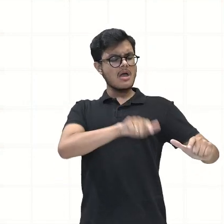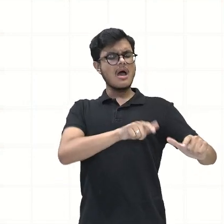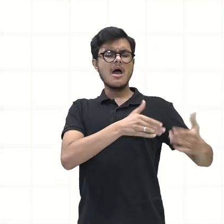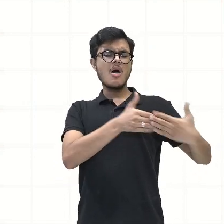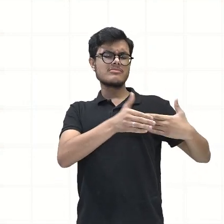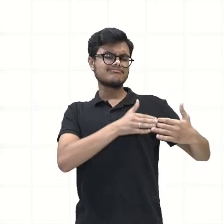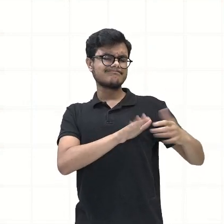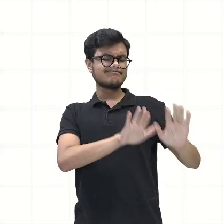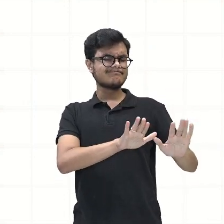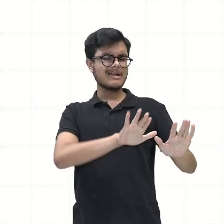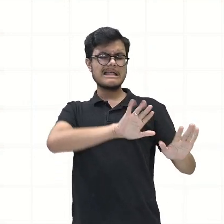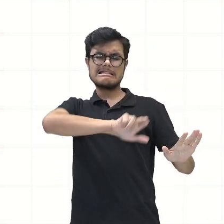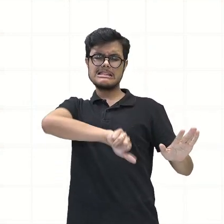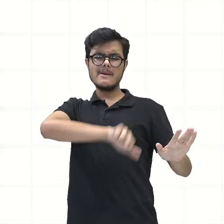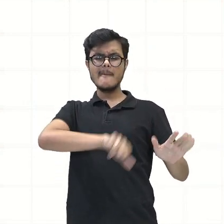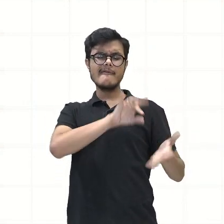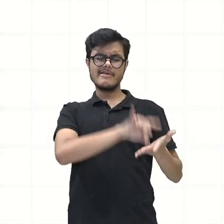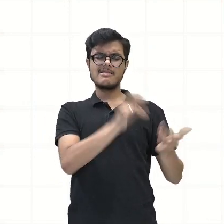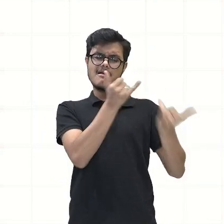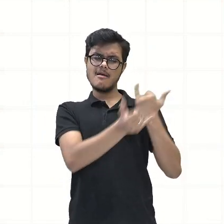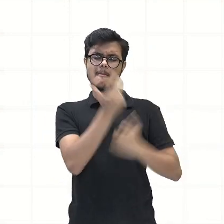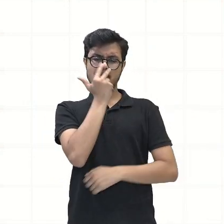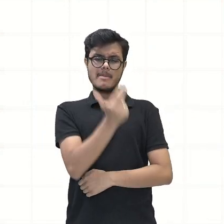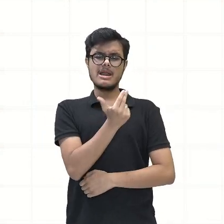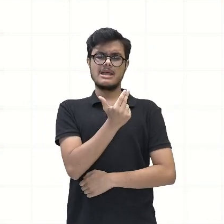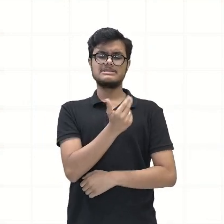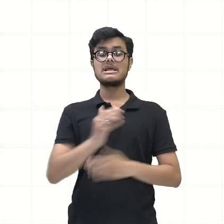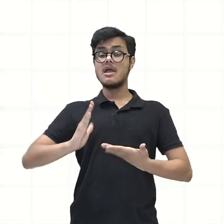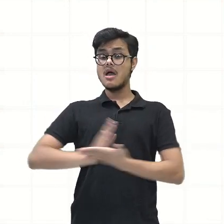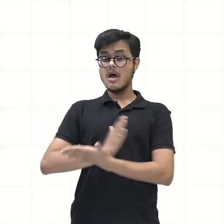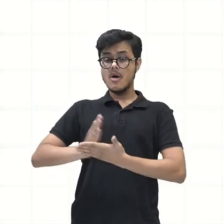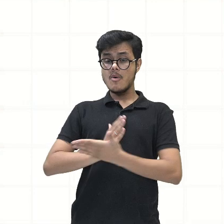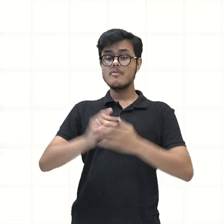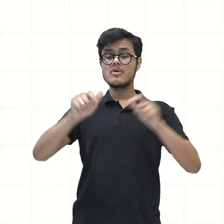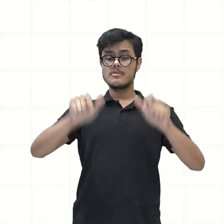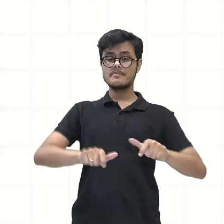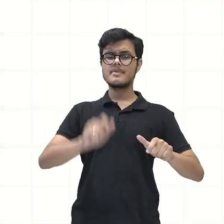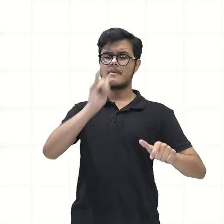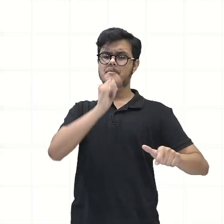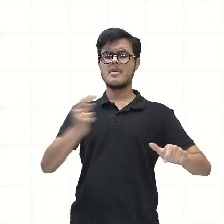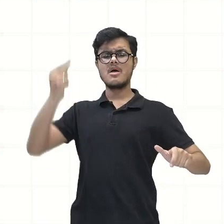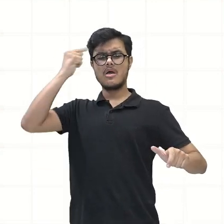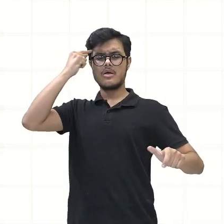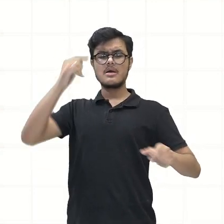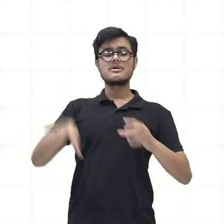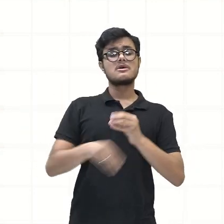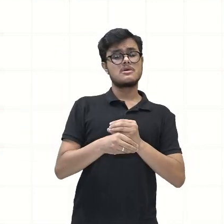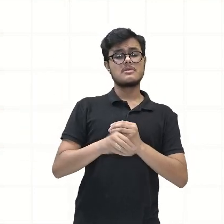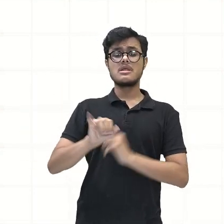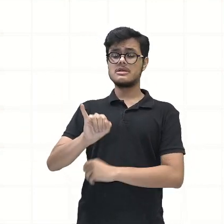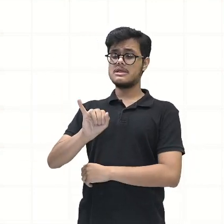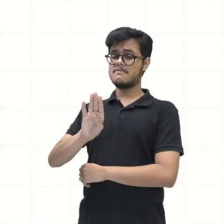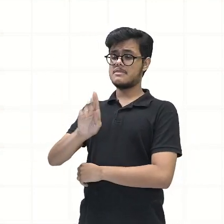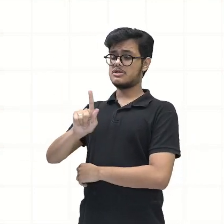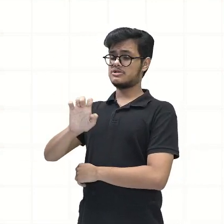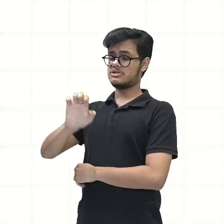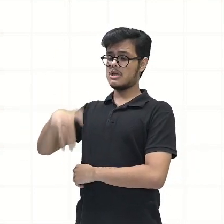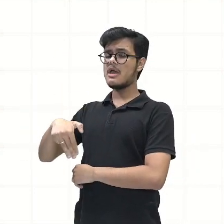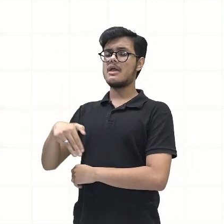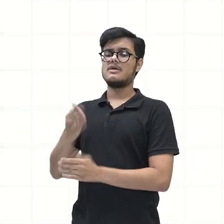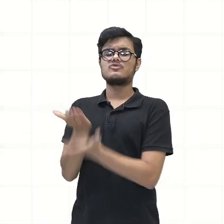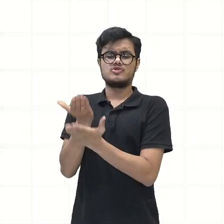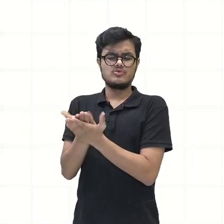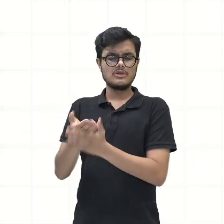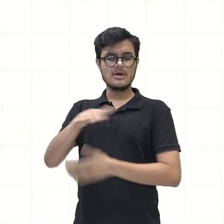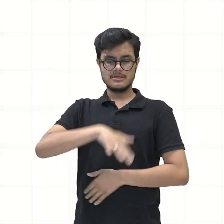né? Elas são todas aquelas que não foram aqui elaboradas pelo IBGE. Então, nós temos a anterior, que nós